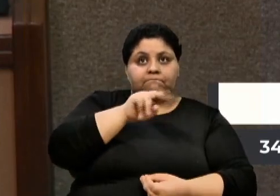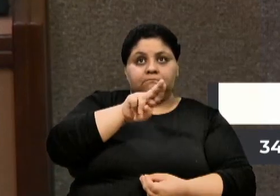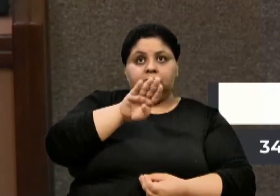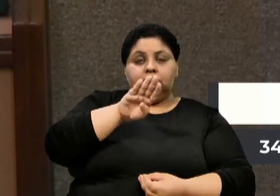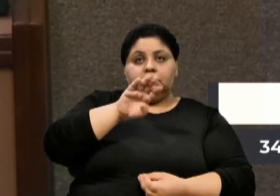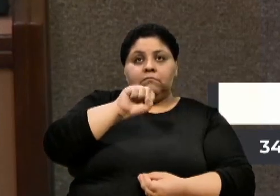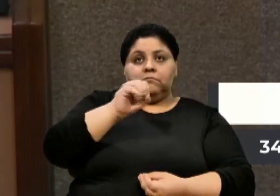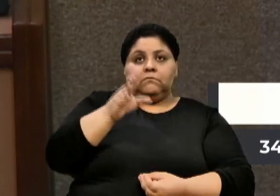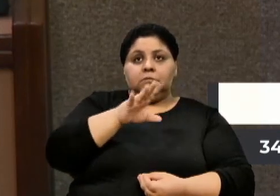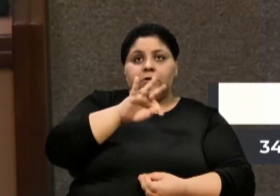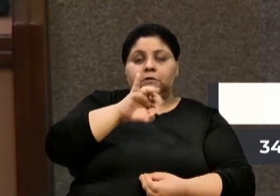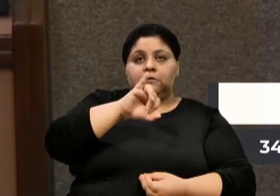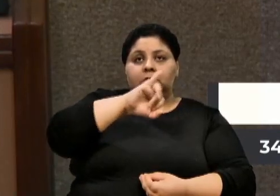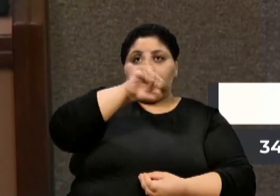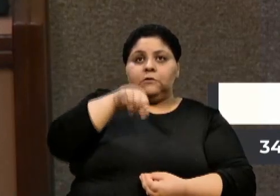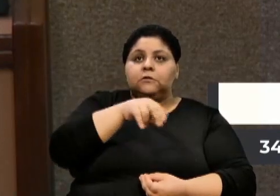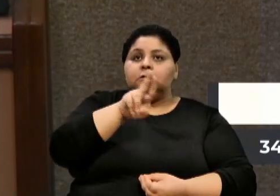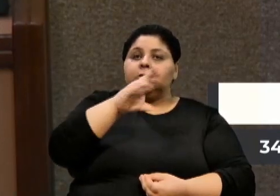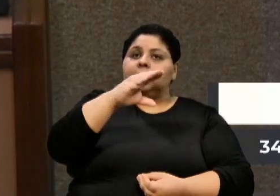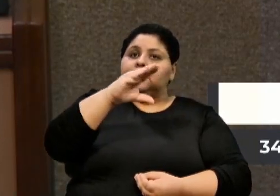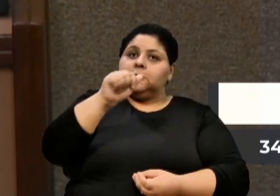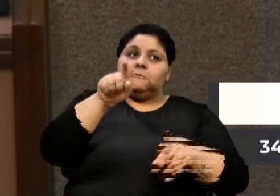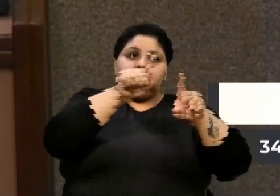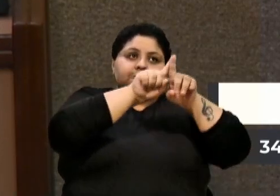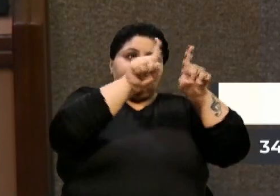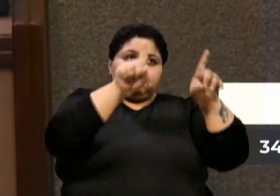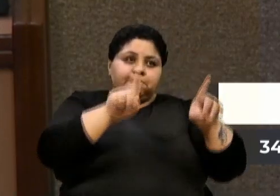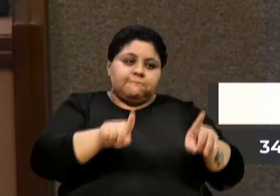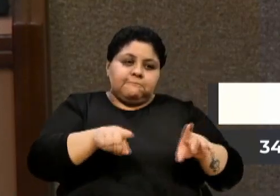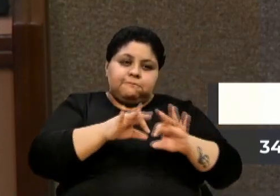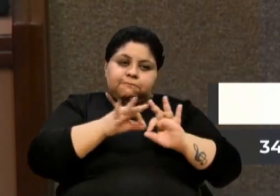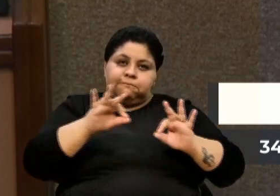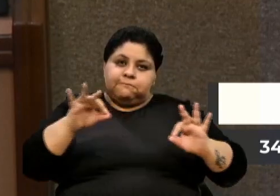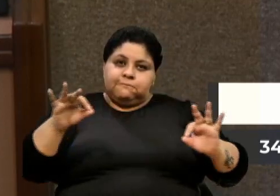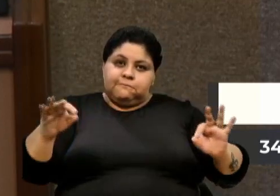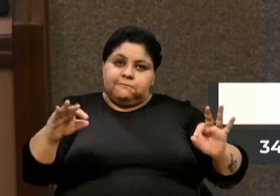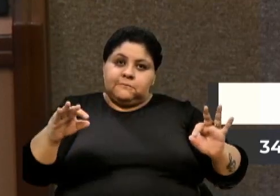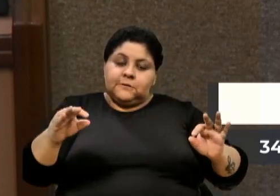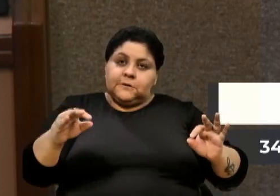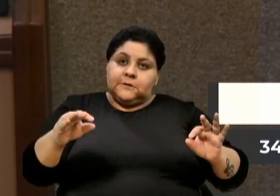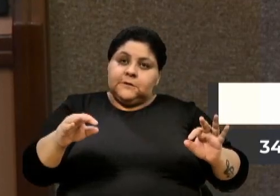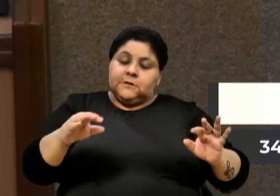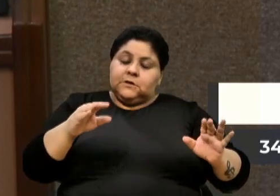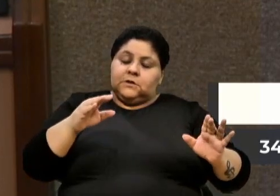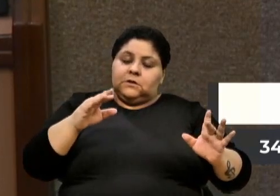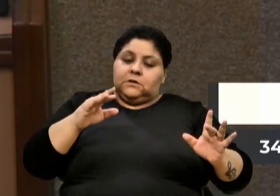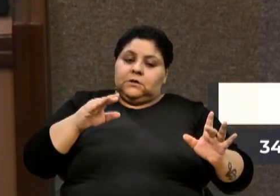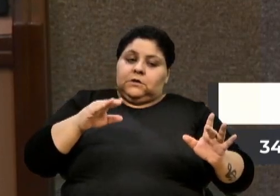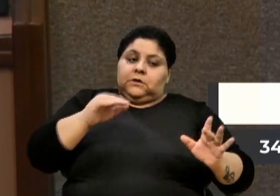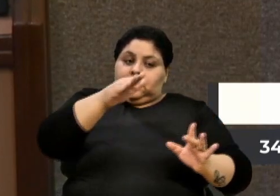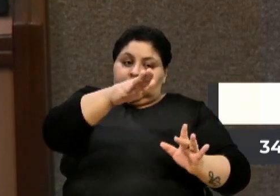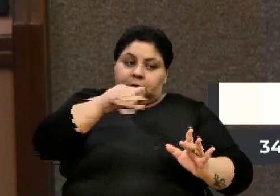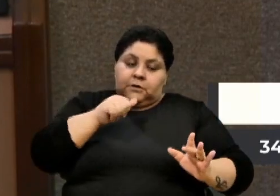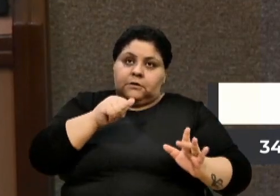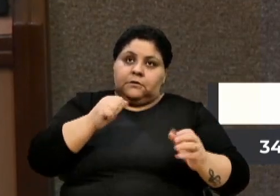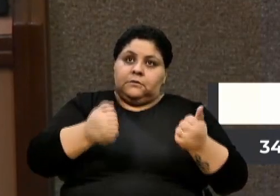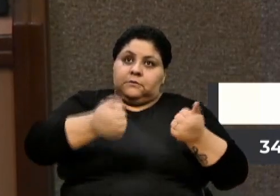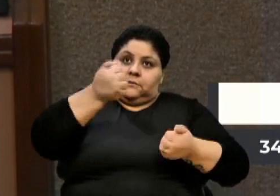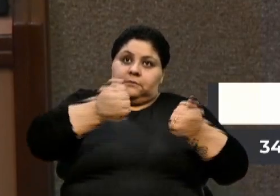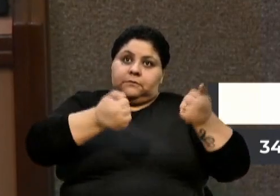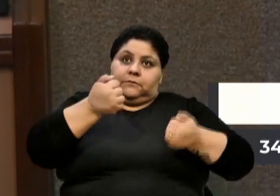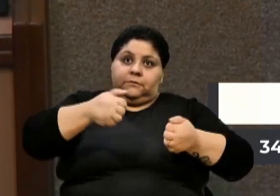servidores estavam há longo tempo pedindo ali atrás da UBS um estacionamento, porque os carros deles ou são roubados ou